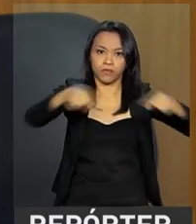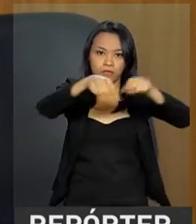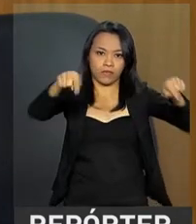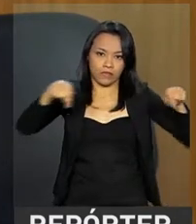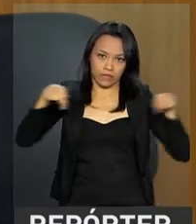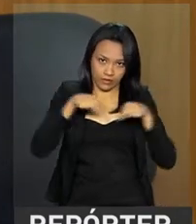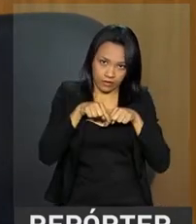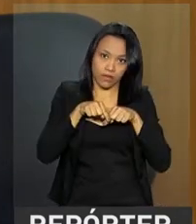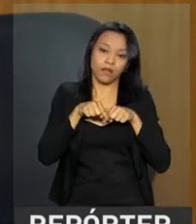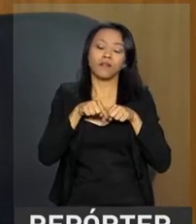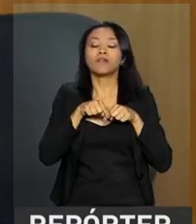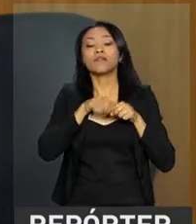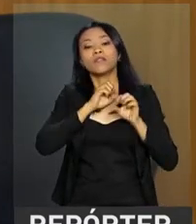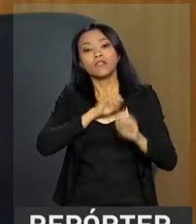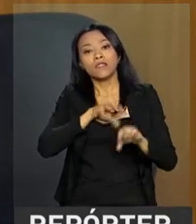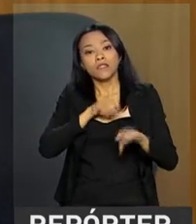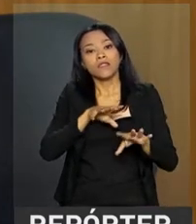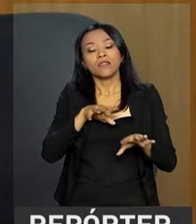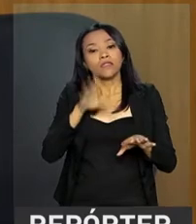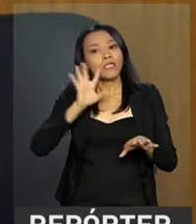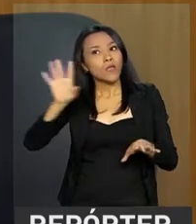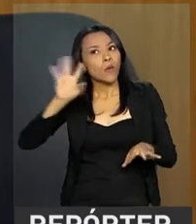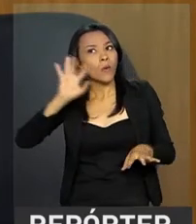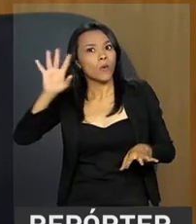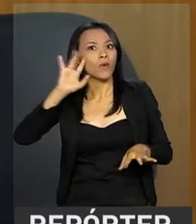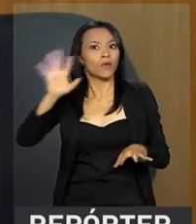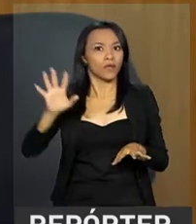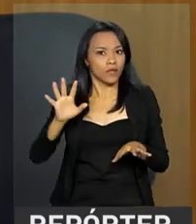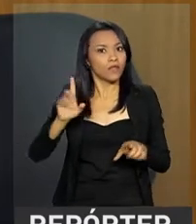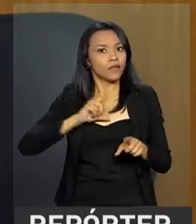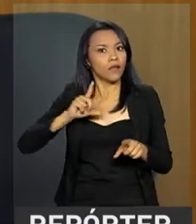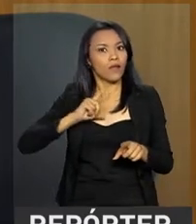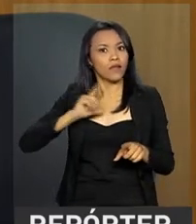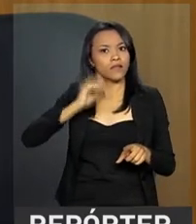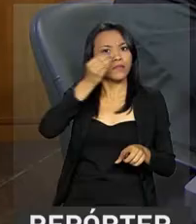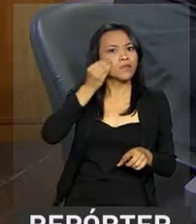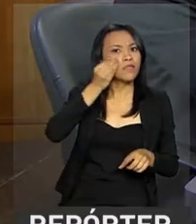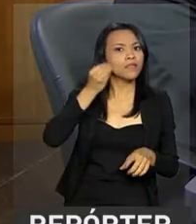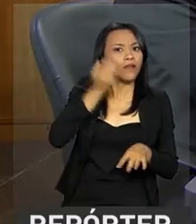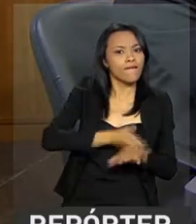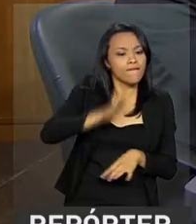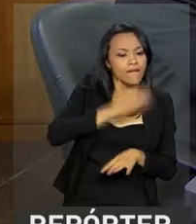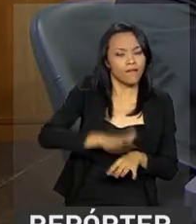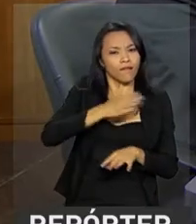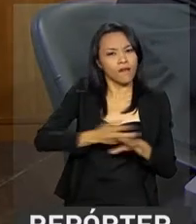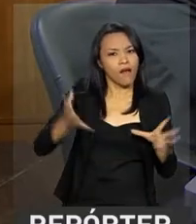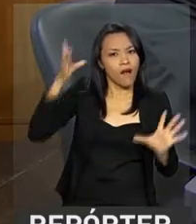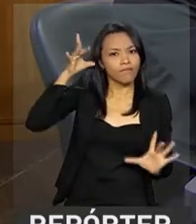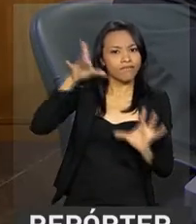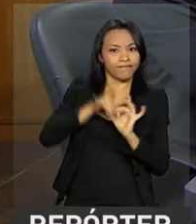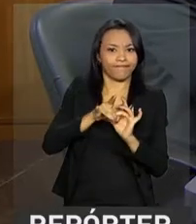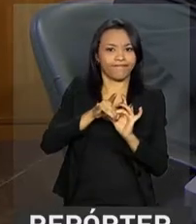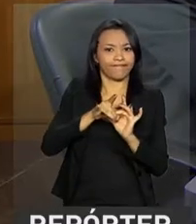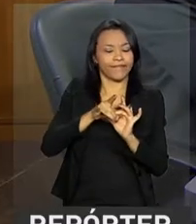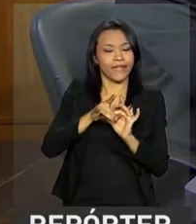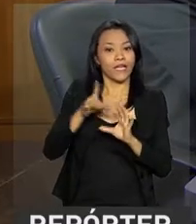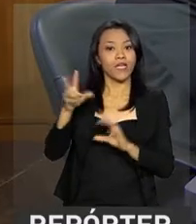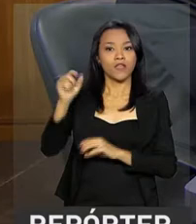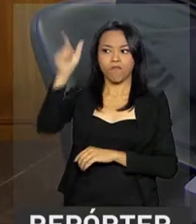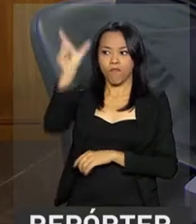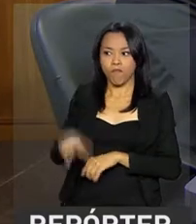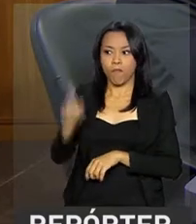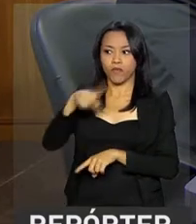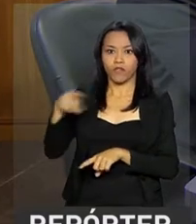ele, e do ponto de vista teórico, ele terá também aulas práticas e vivência ao lado de um professor